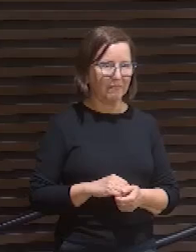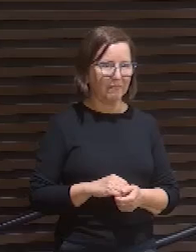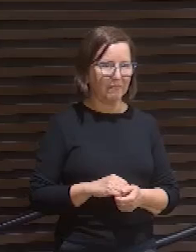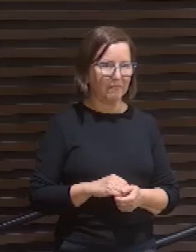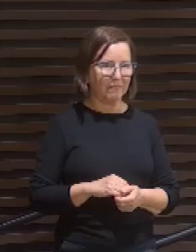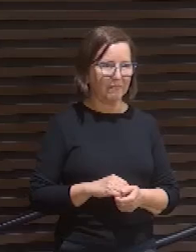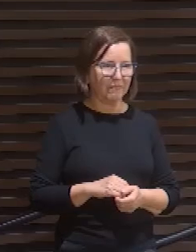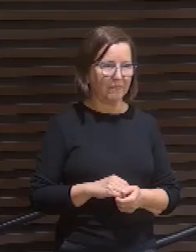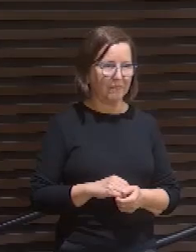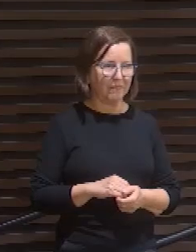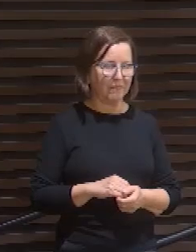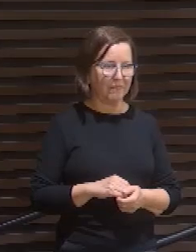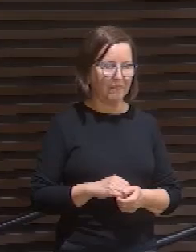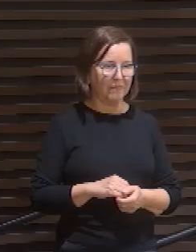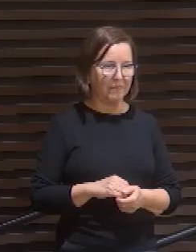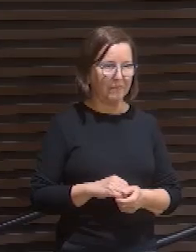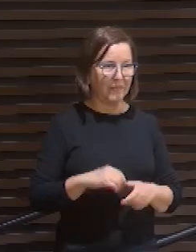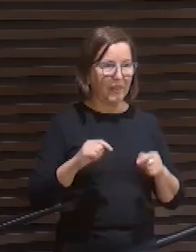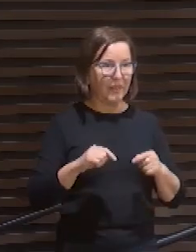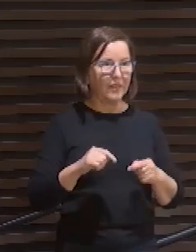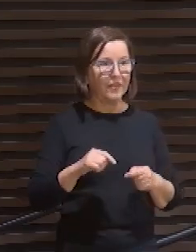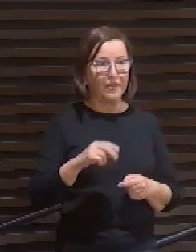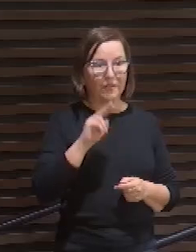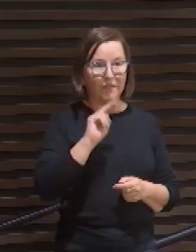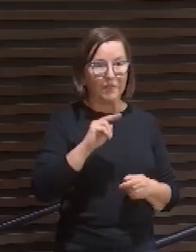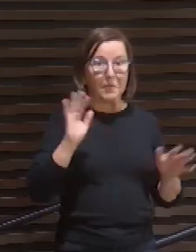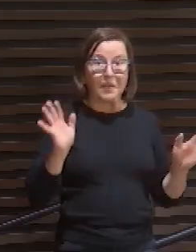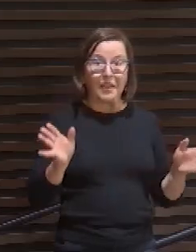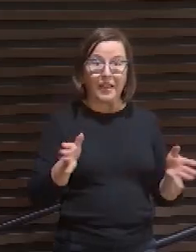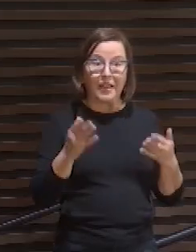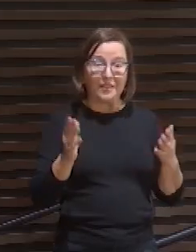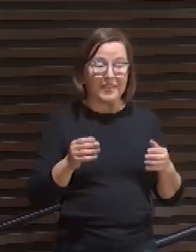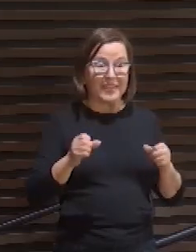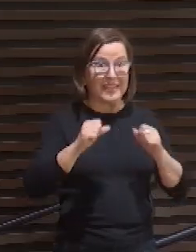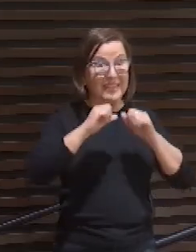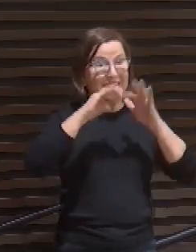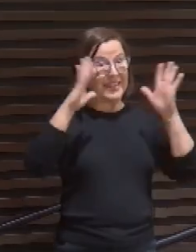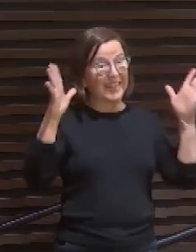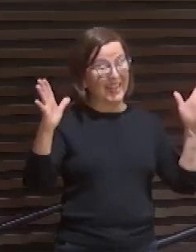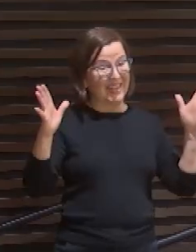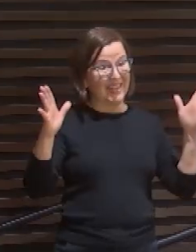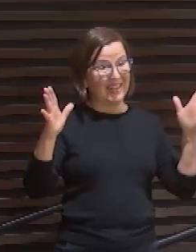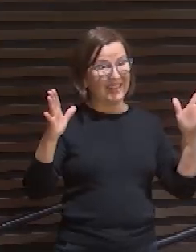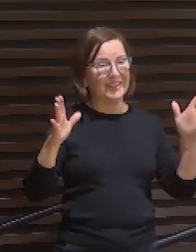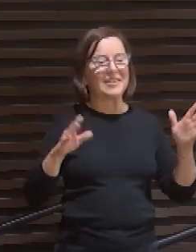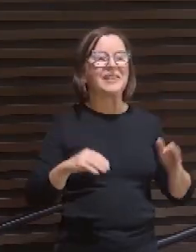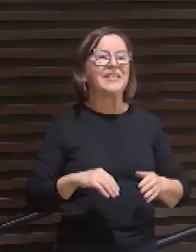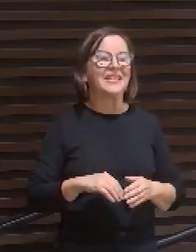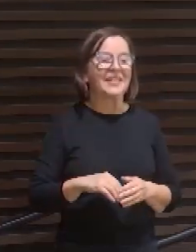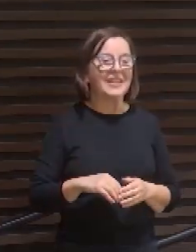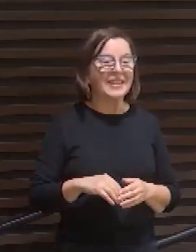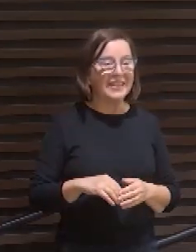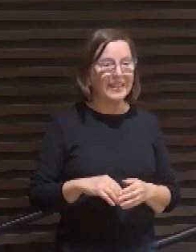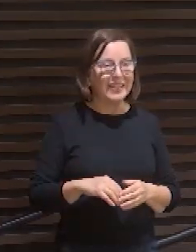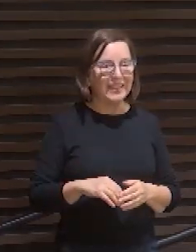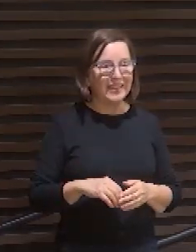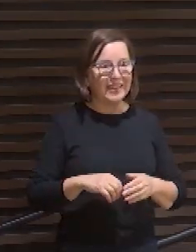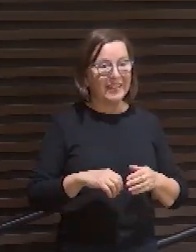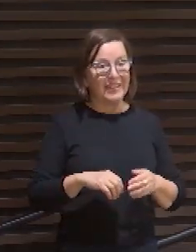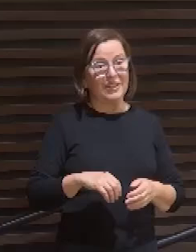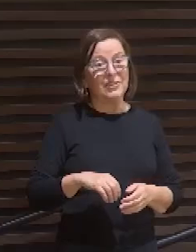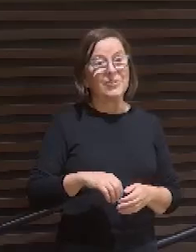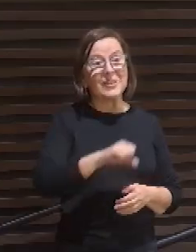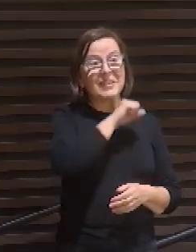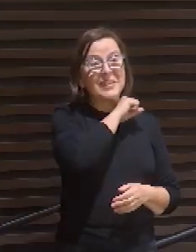Neste ponto nós vemos uma ênfase clara na suficiência e eficácia do sacrifício de Cristo.